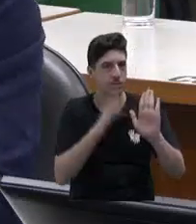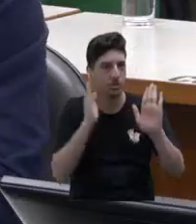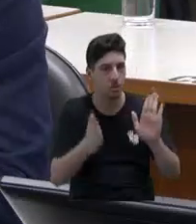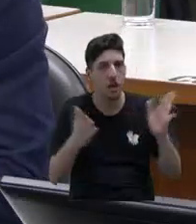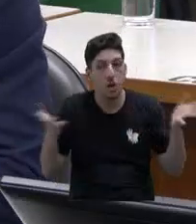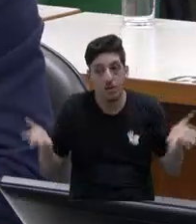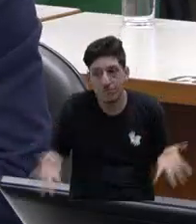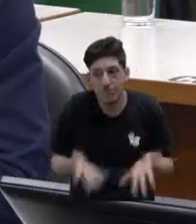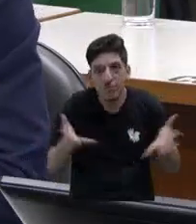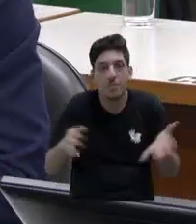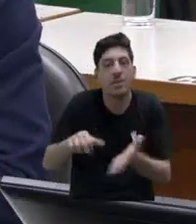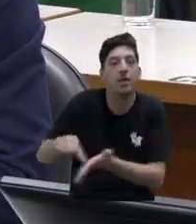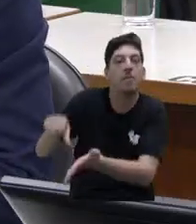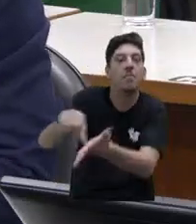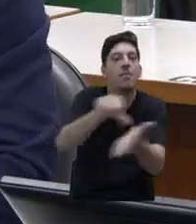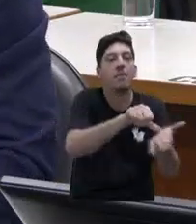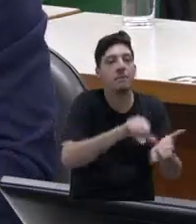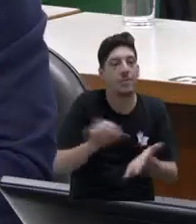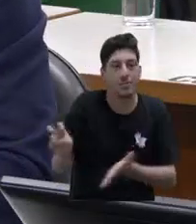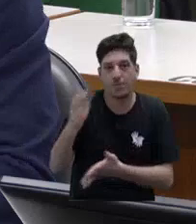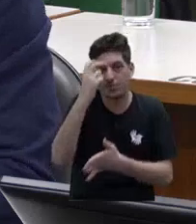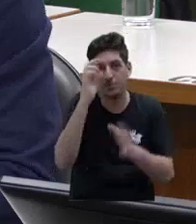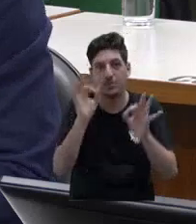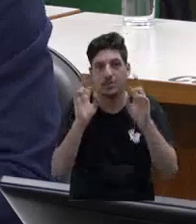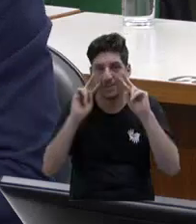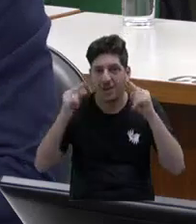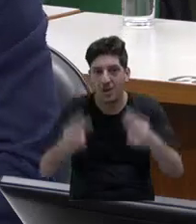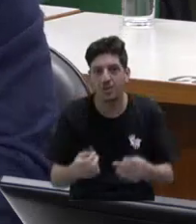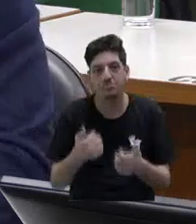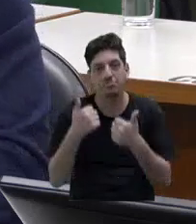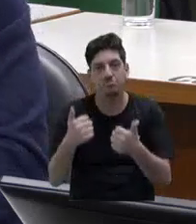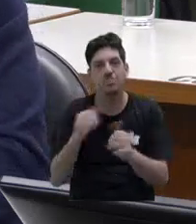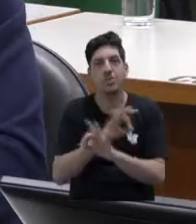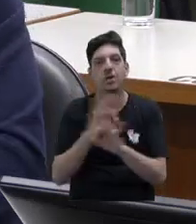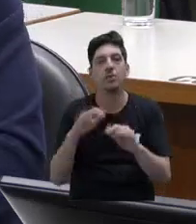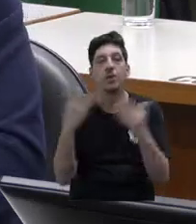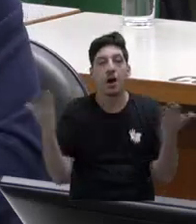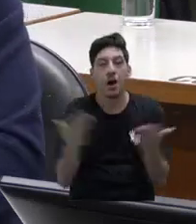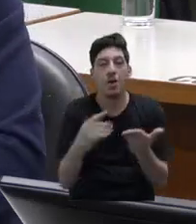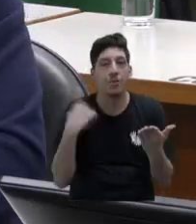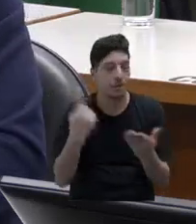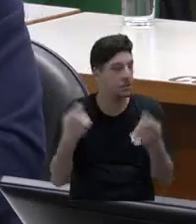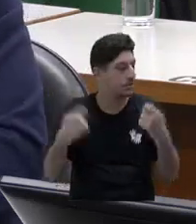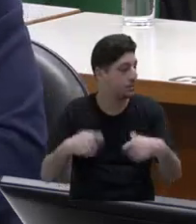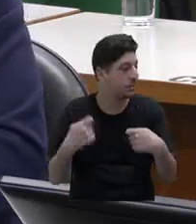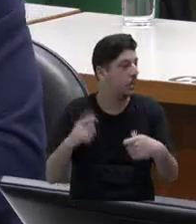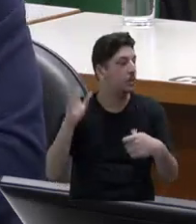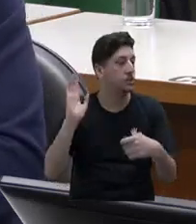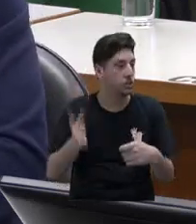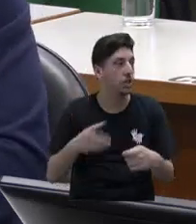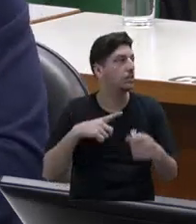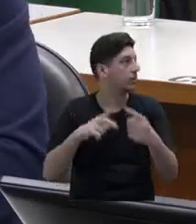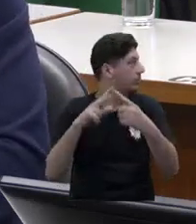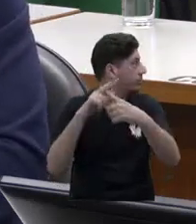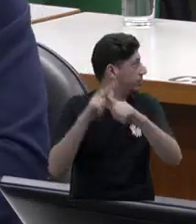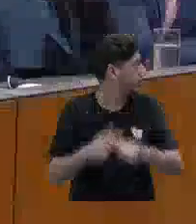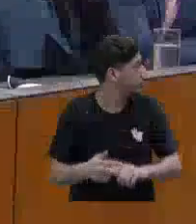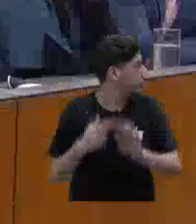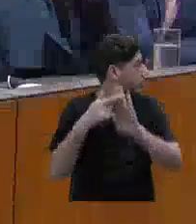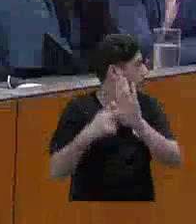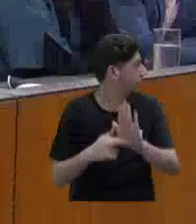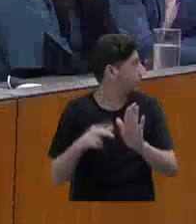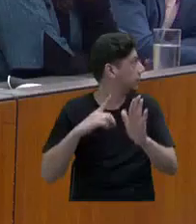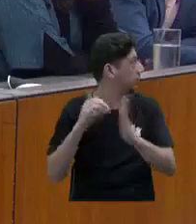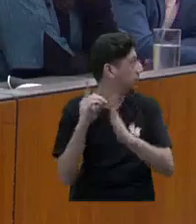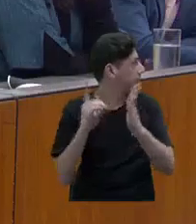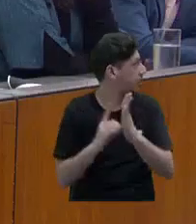os pontos. Isso. Agora... Agora, sabe o quê? Agora nós precisamos. Foi regulamentada, o decreto foi feito,